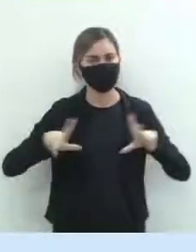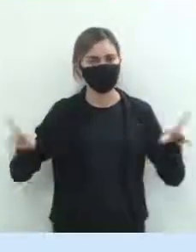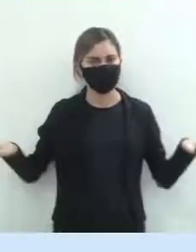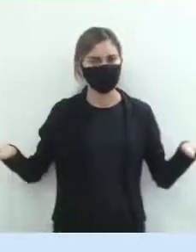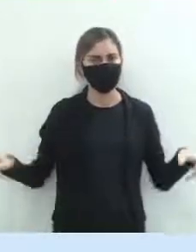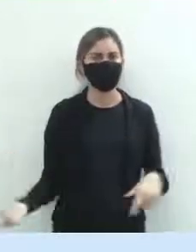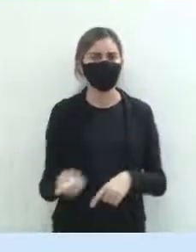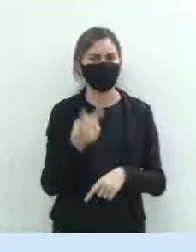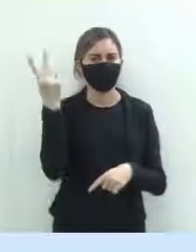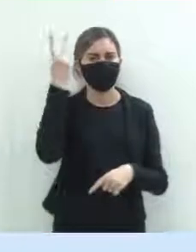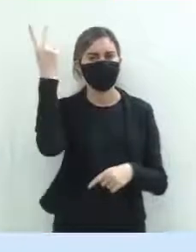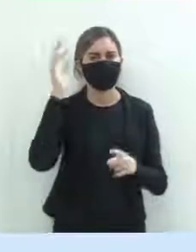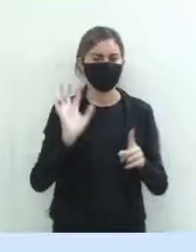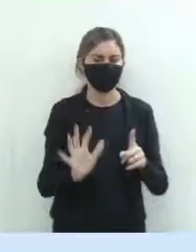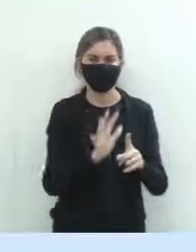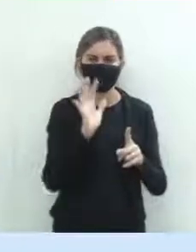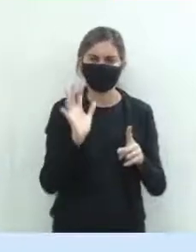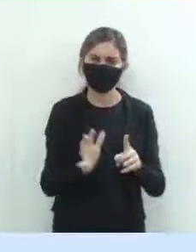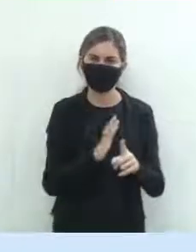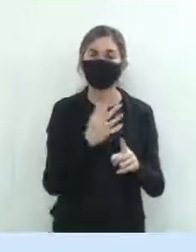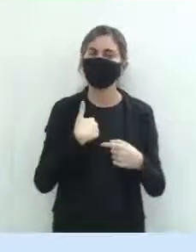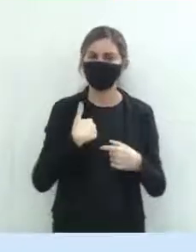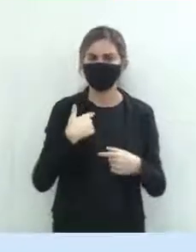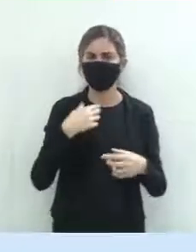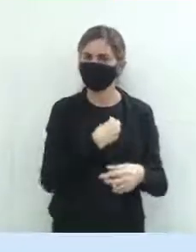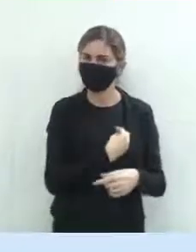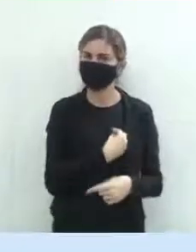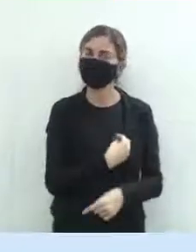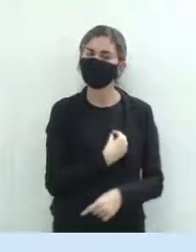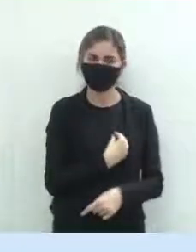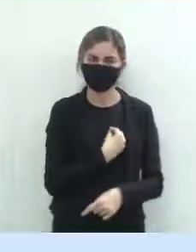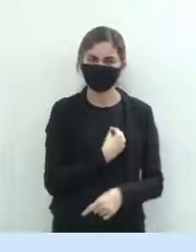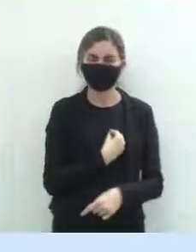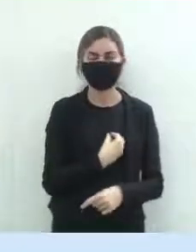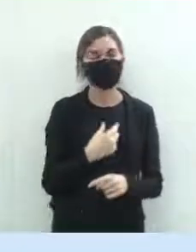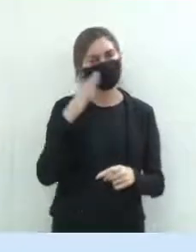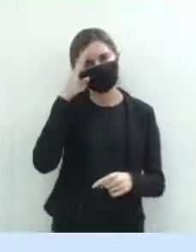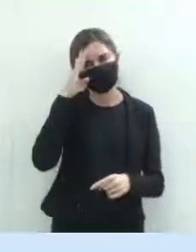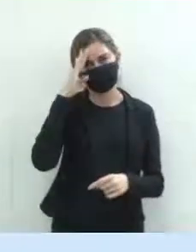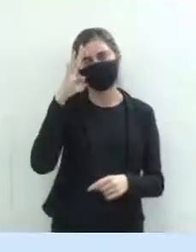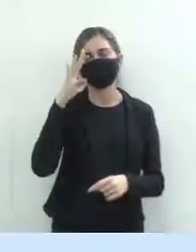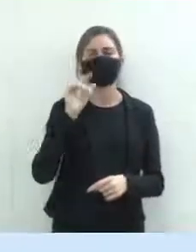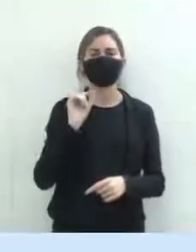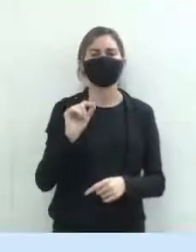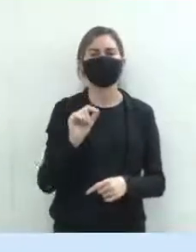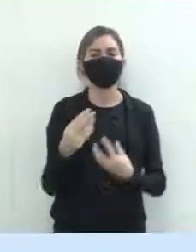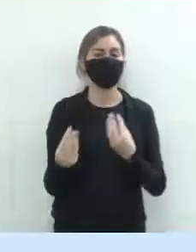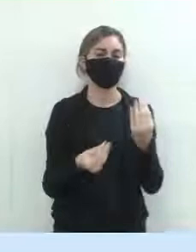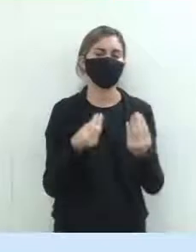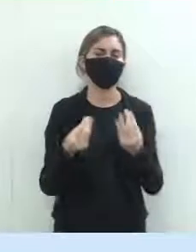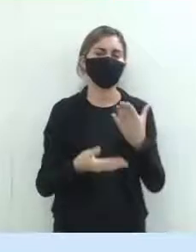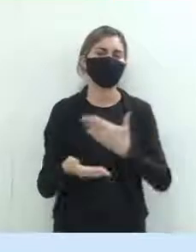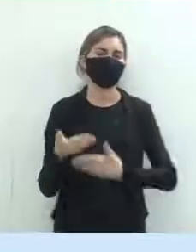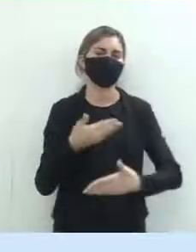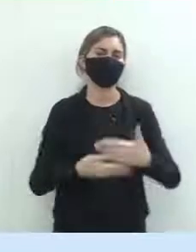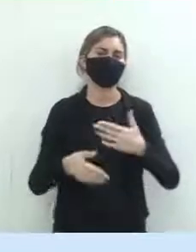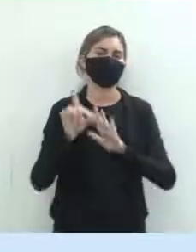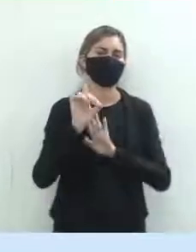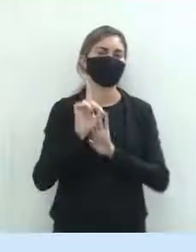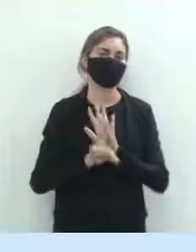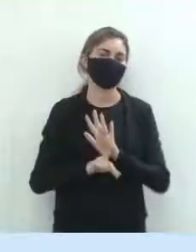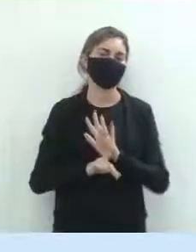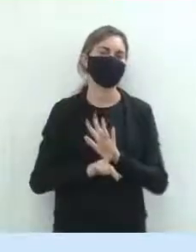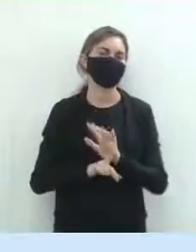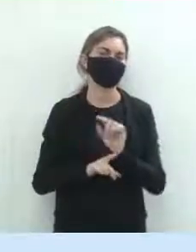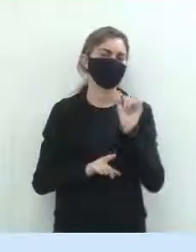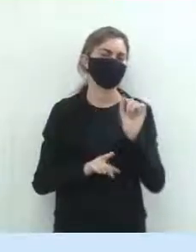valores influenciam a nossa forma de viver, certo? E principalmente como está relacionado com os direitos e o